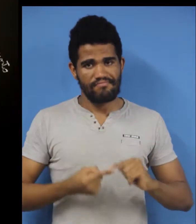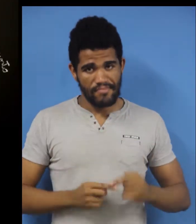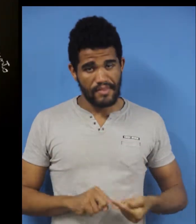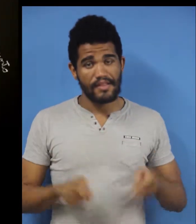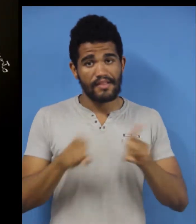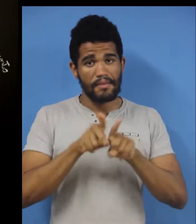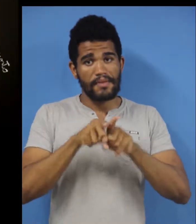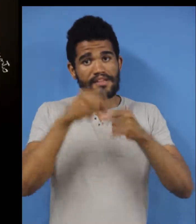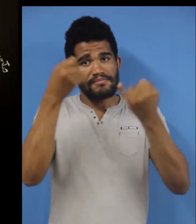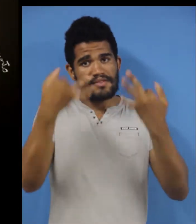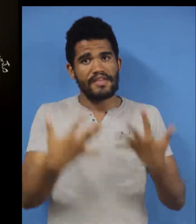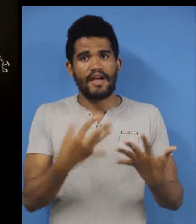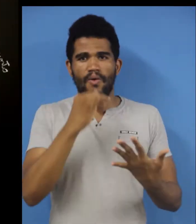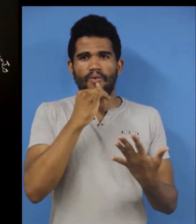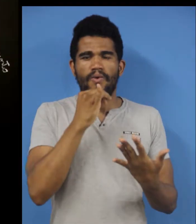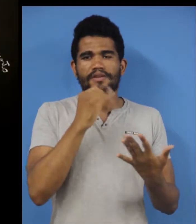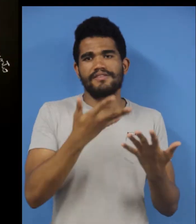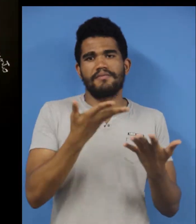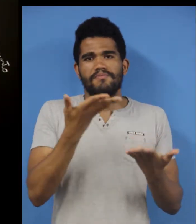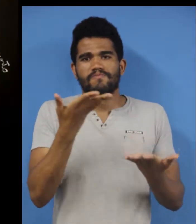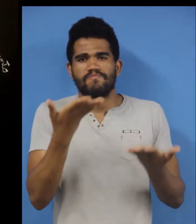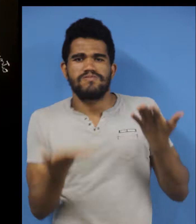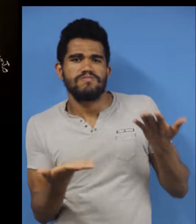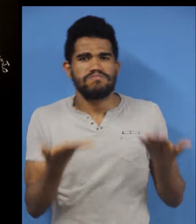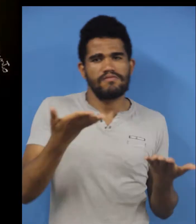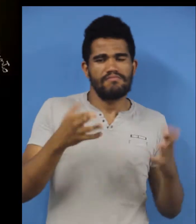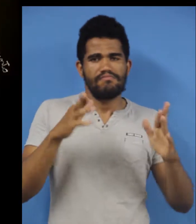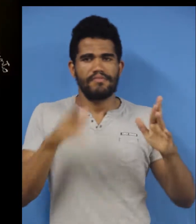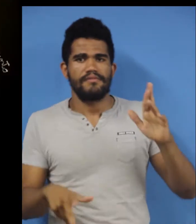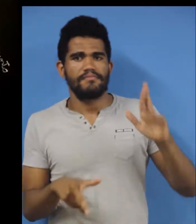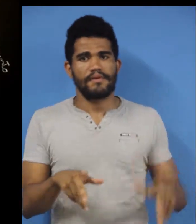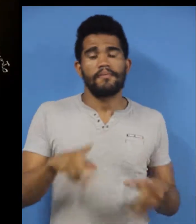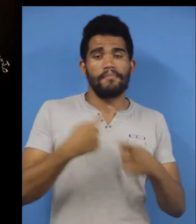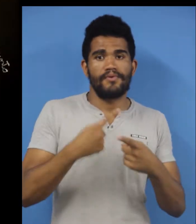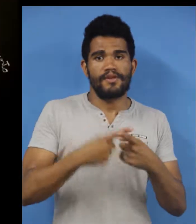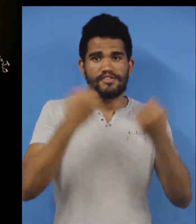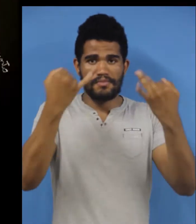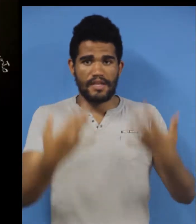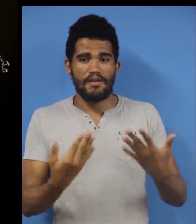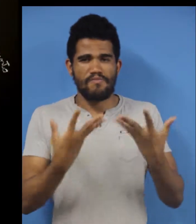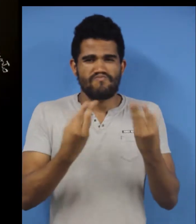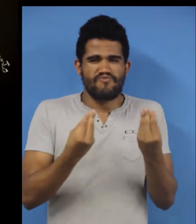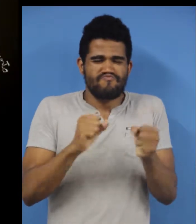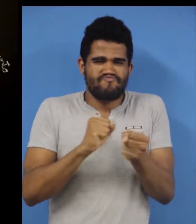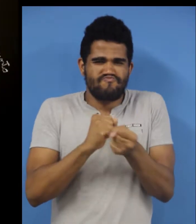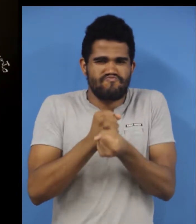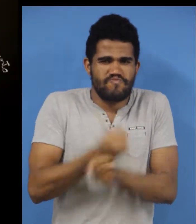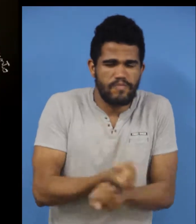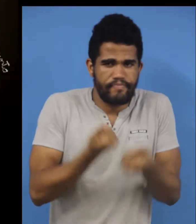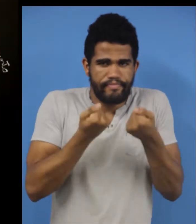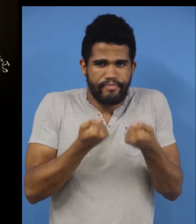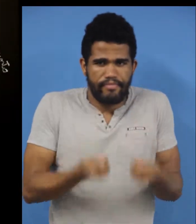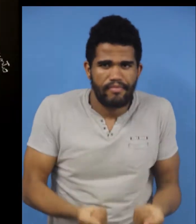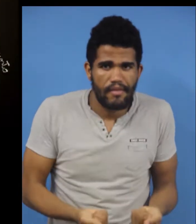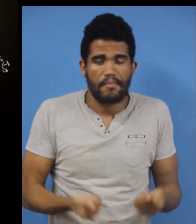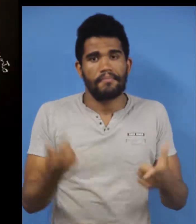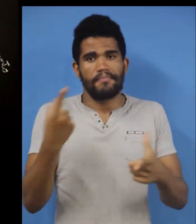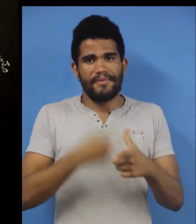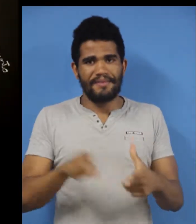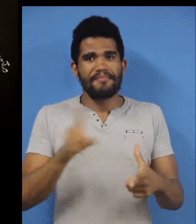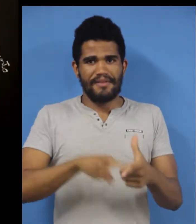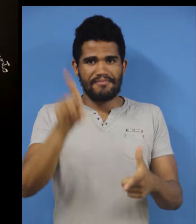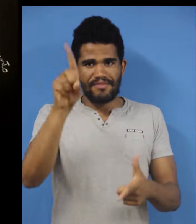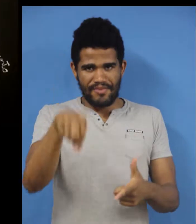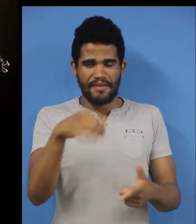além, é claro, de eu falar dos desequilíbrios, porque na minha tese eu falei sobre o quê? Ó? Consequências do exagero. O que o exagero